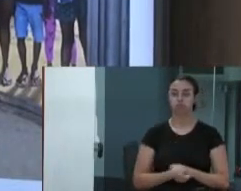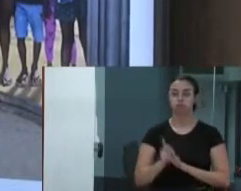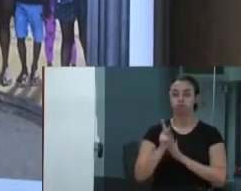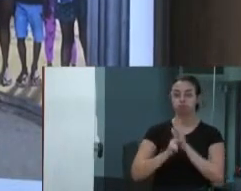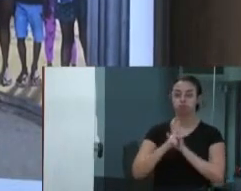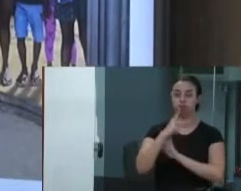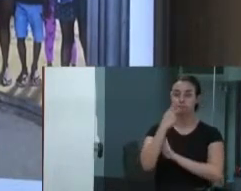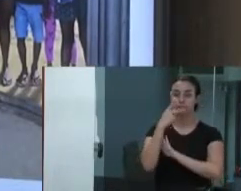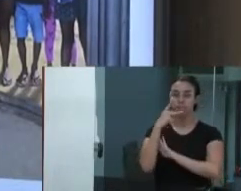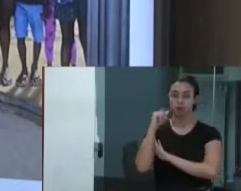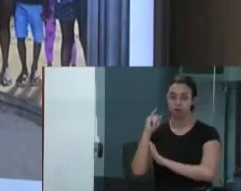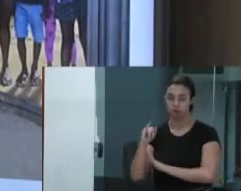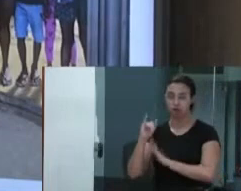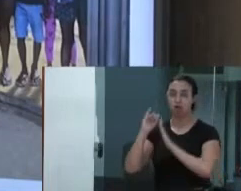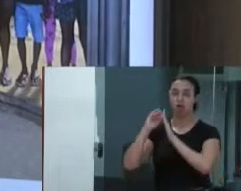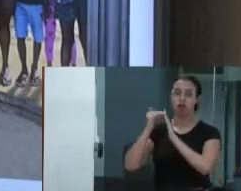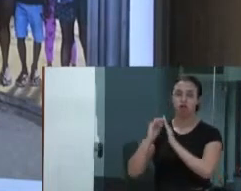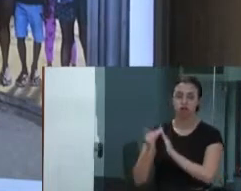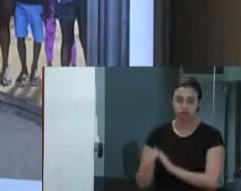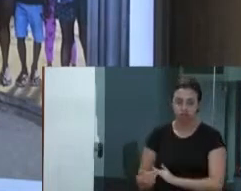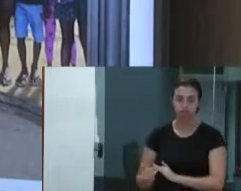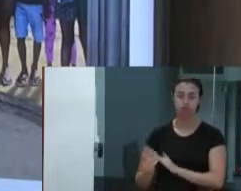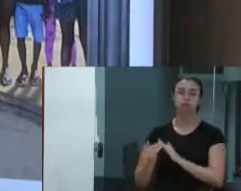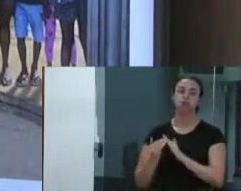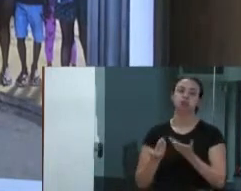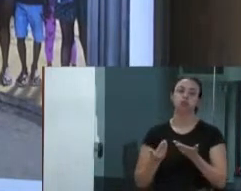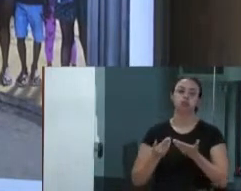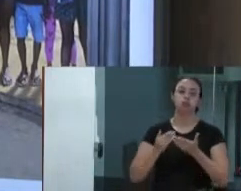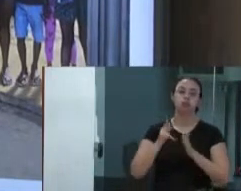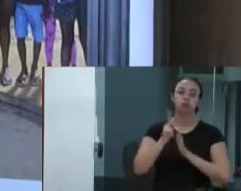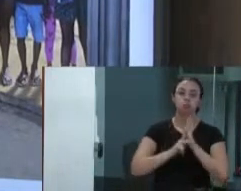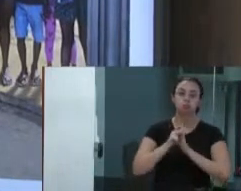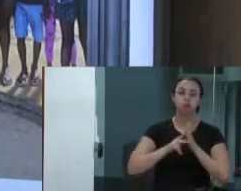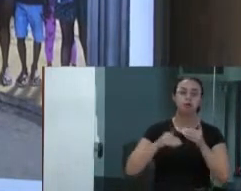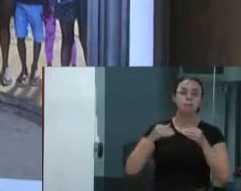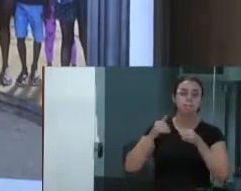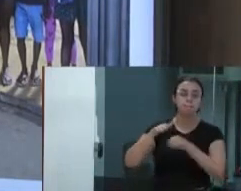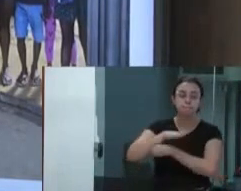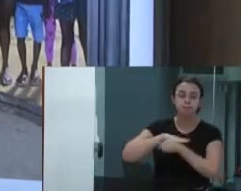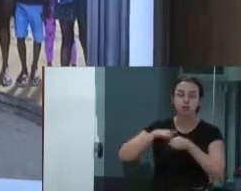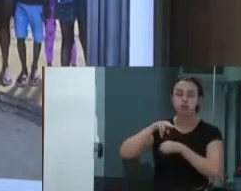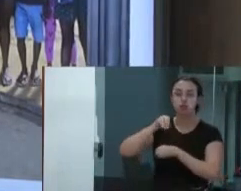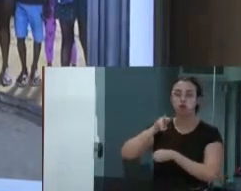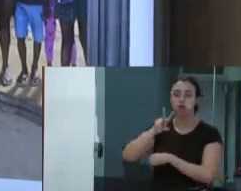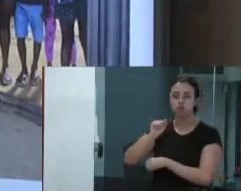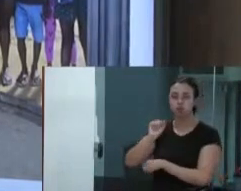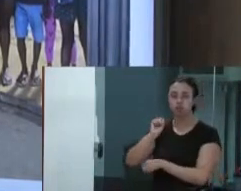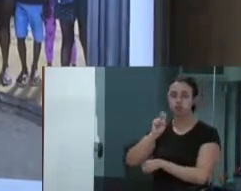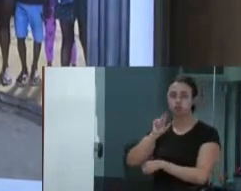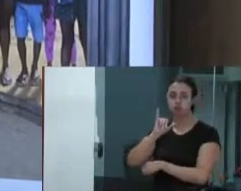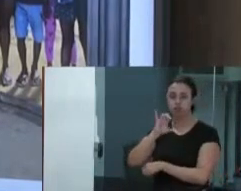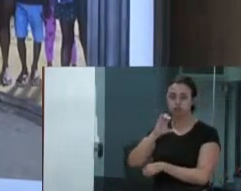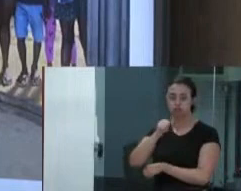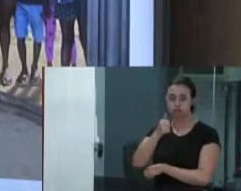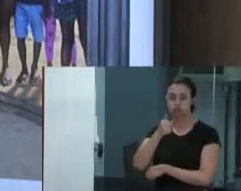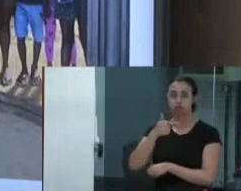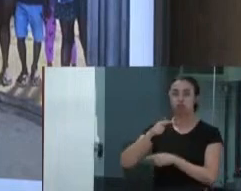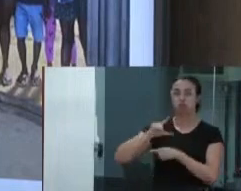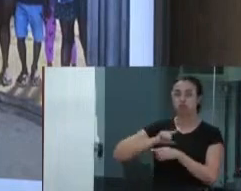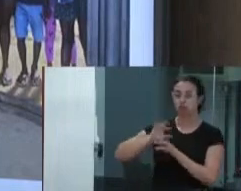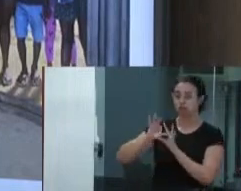Do PPI Favela, né, o programa também contempla uma parte do Nova Suíça. A gente tem, né, 24 famílias inseridas e